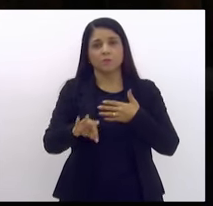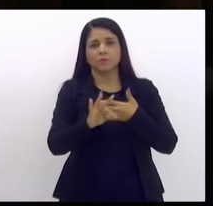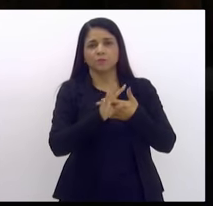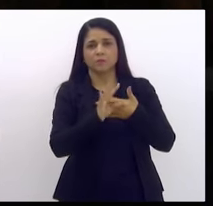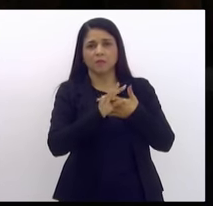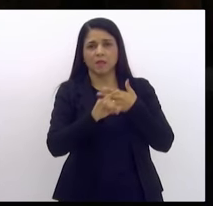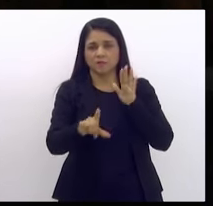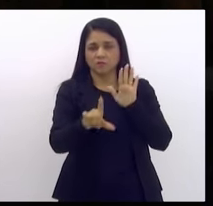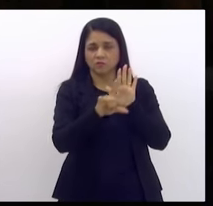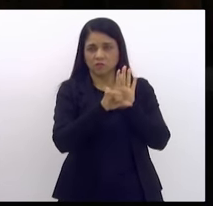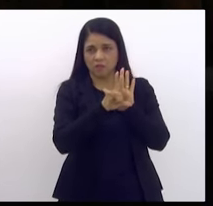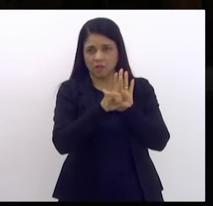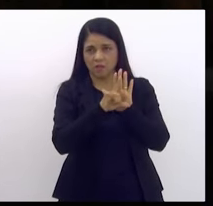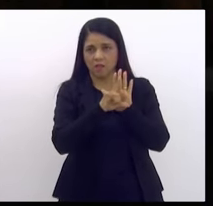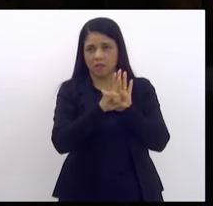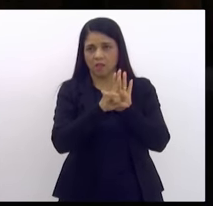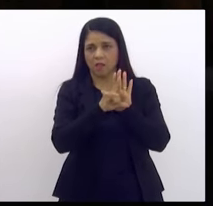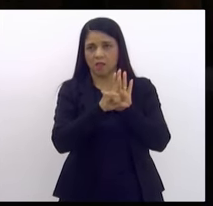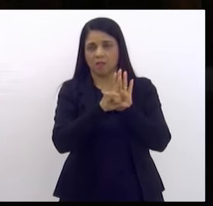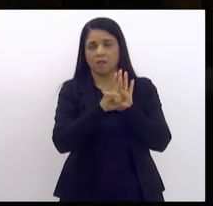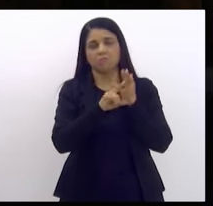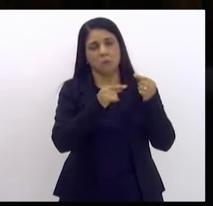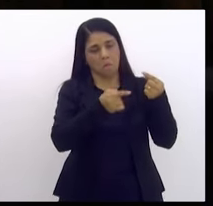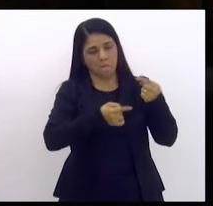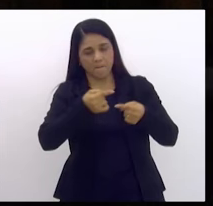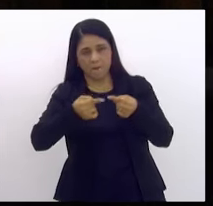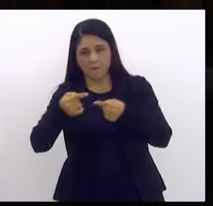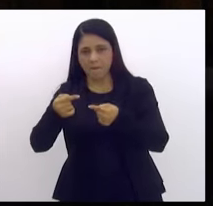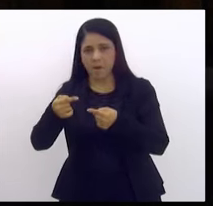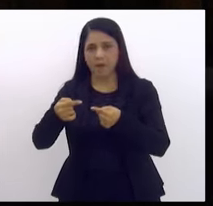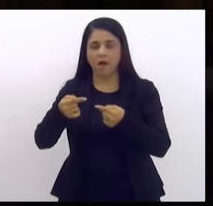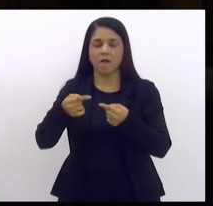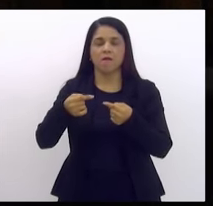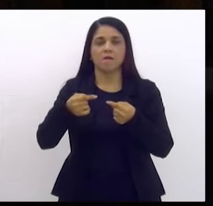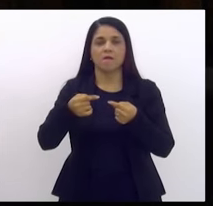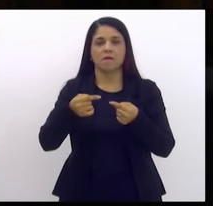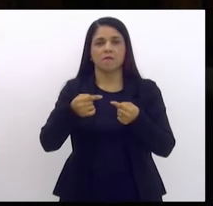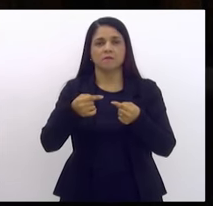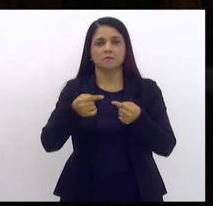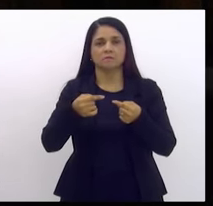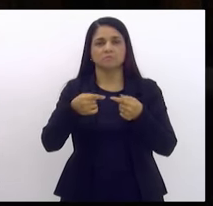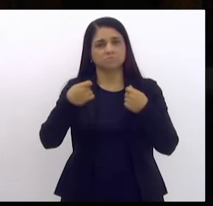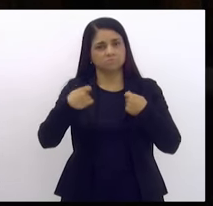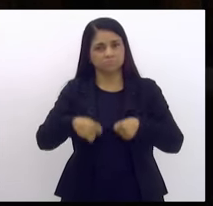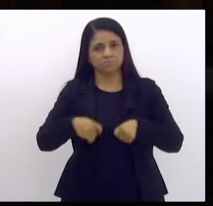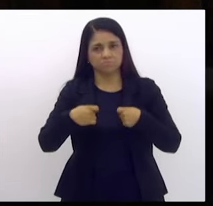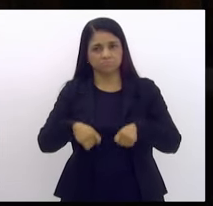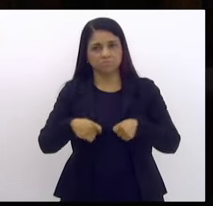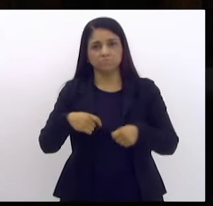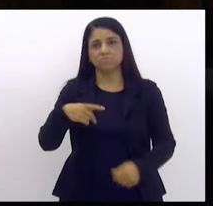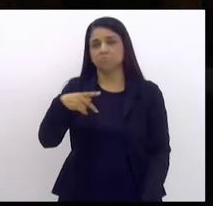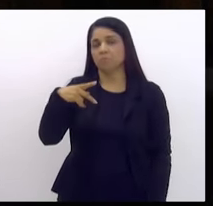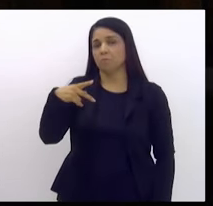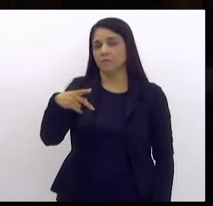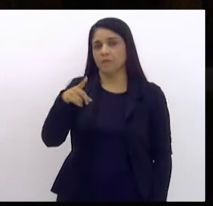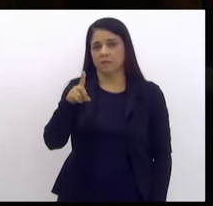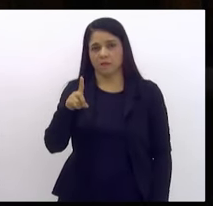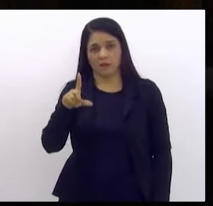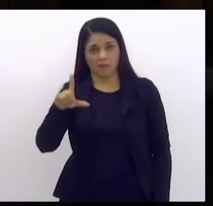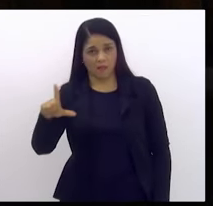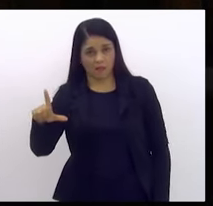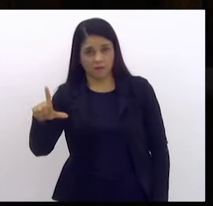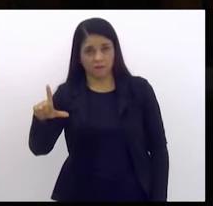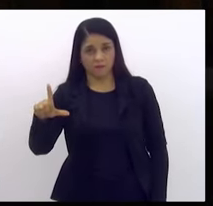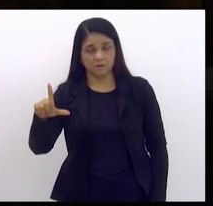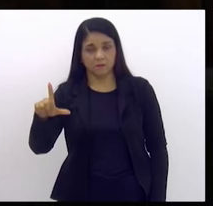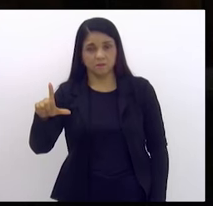legislativa, eu o rebati por conta de eventualmente necessitar ser um PDL, mas